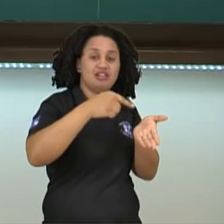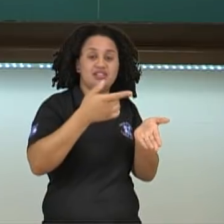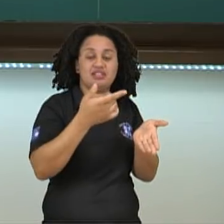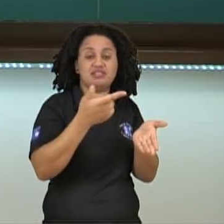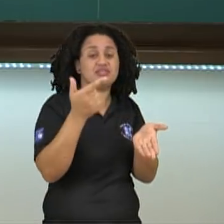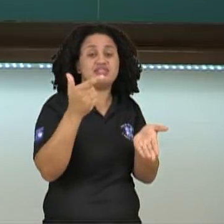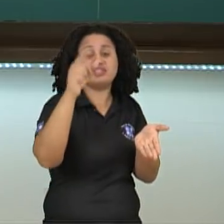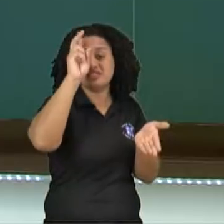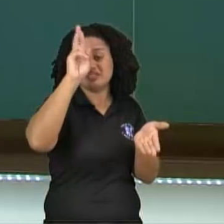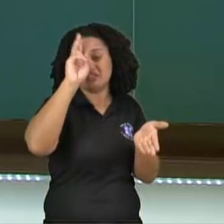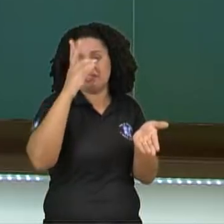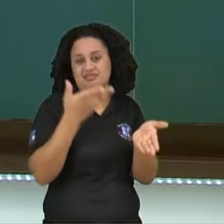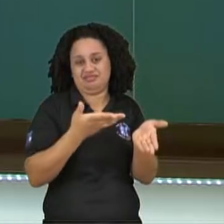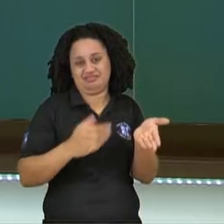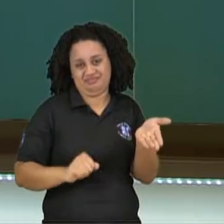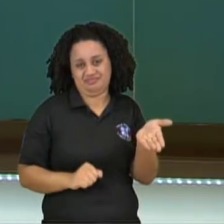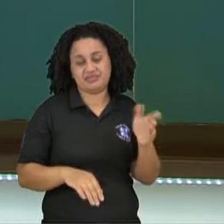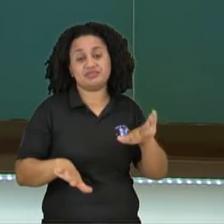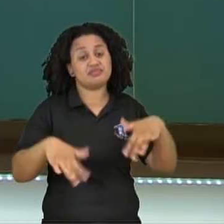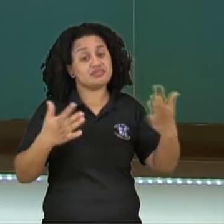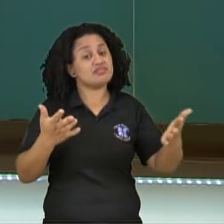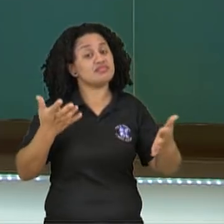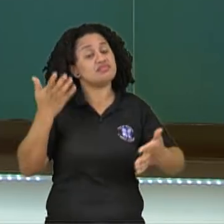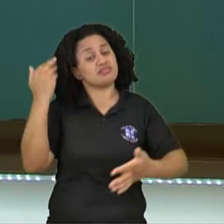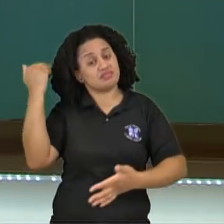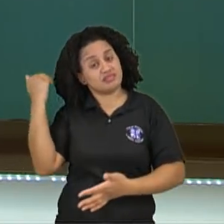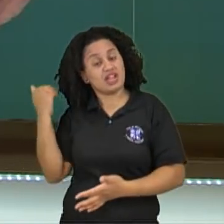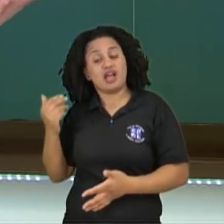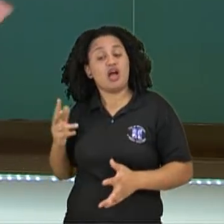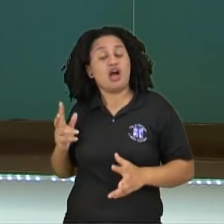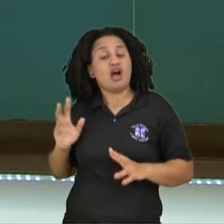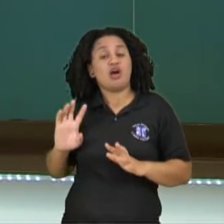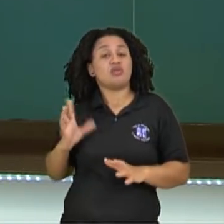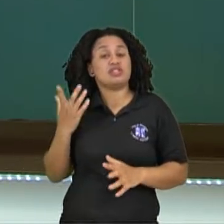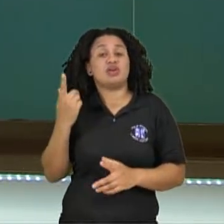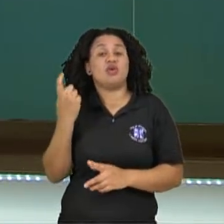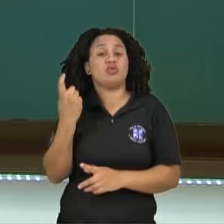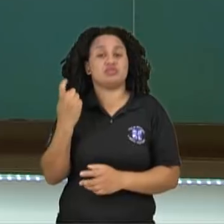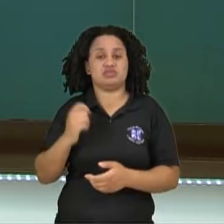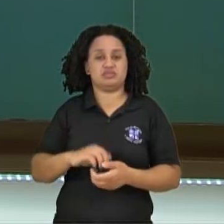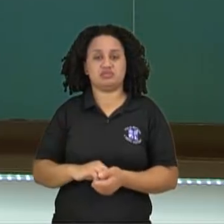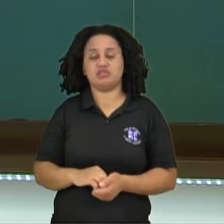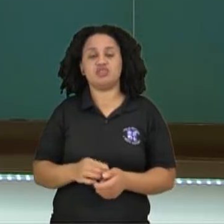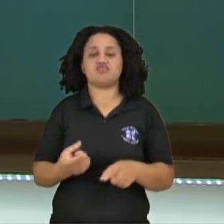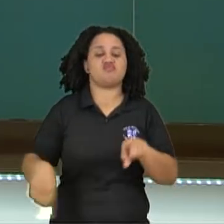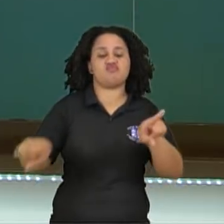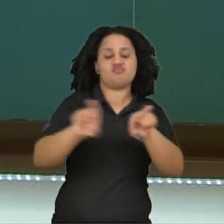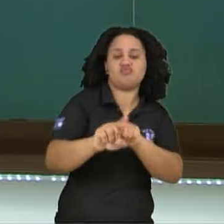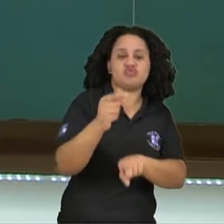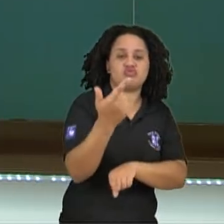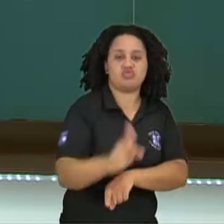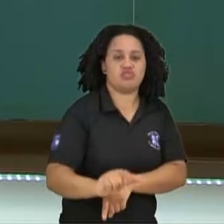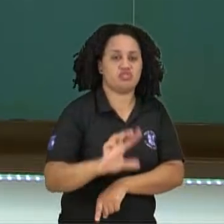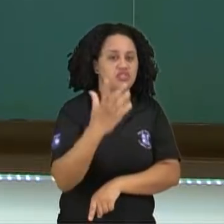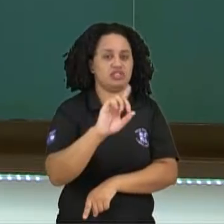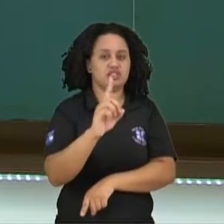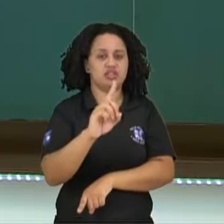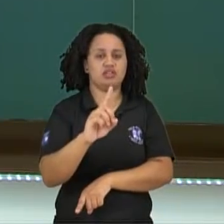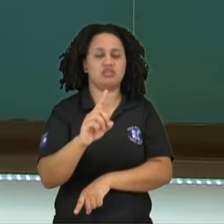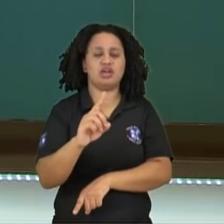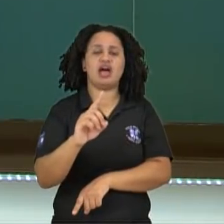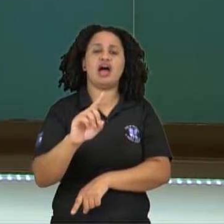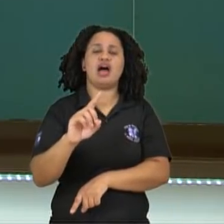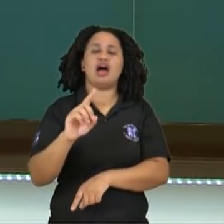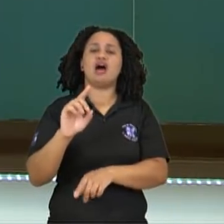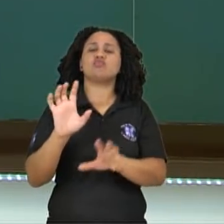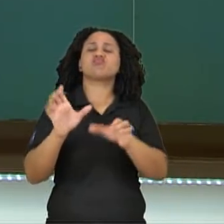história. Então, o passado, ele é único e irrepetível. A Copa de 70 só aconteceu uma vez. Vamos pensar no seu aniversário, no